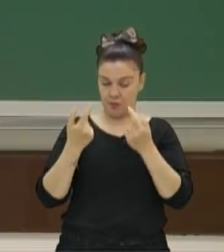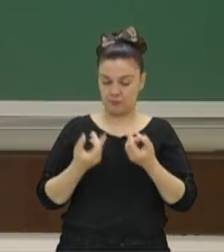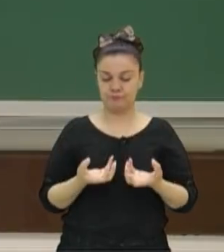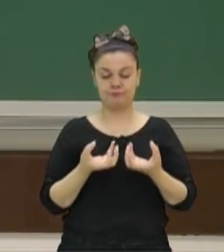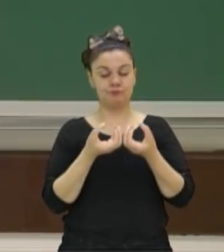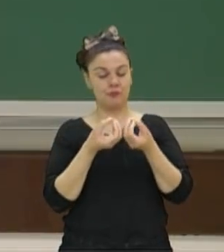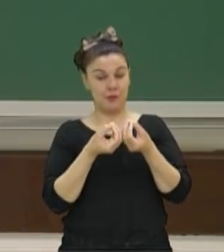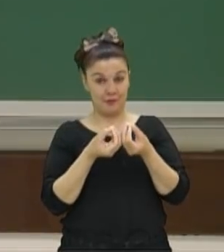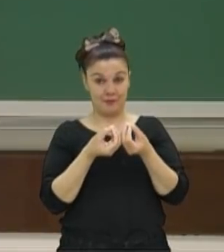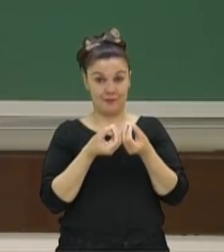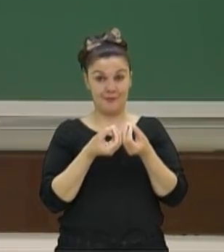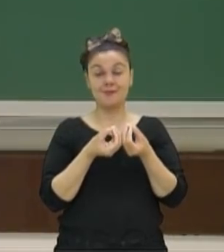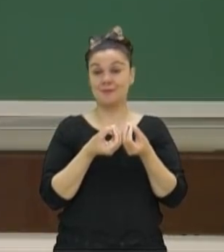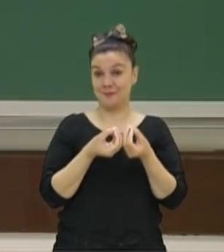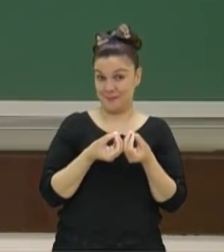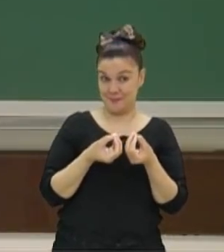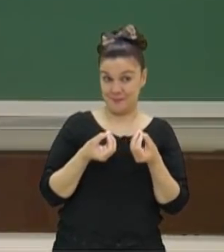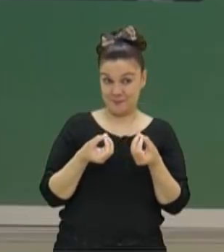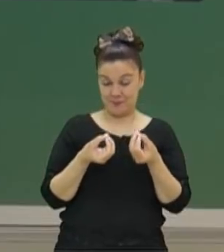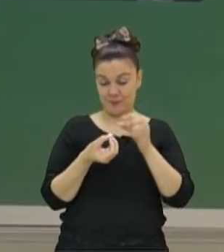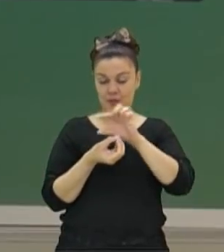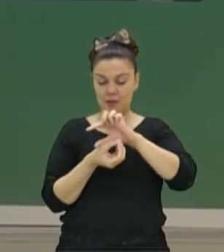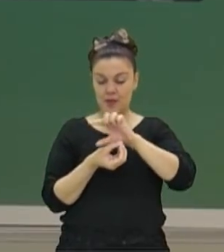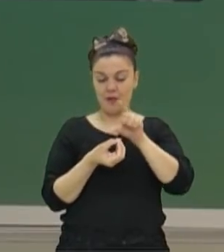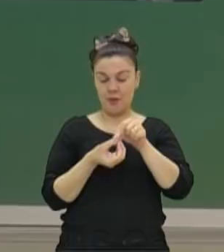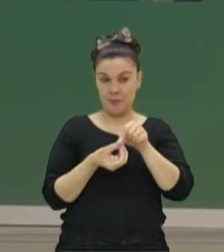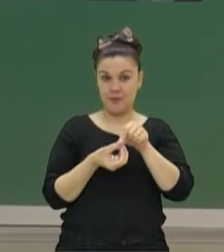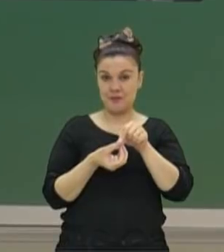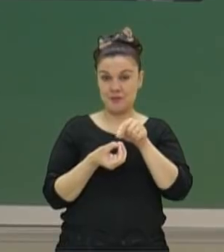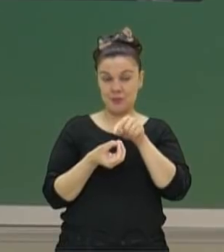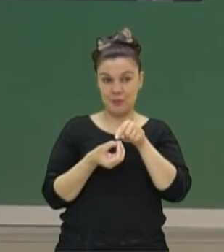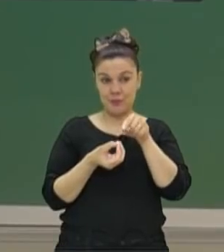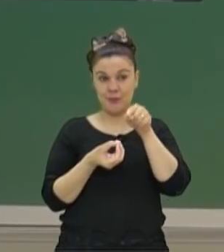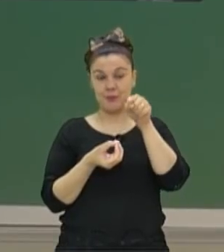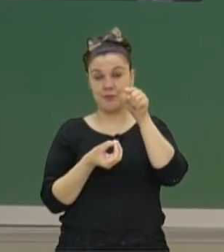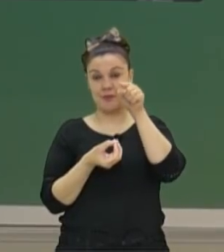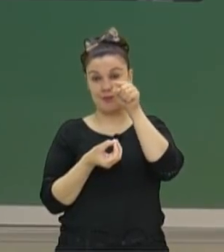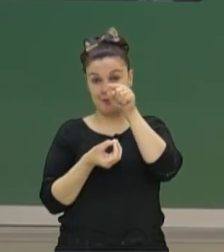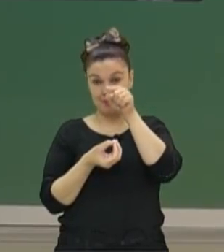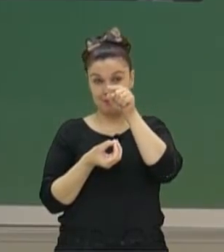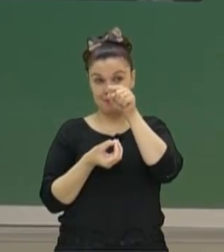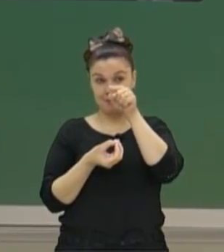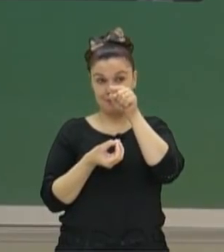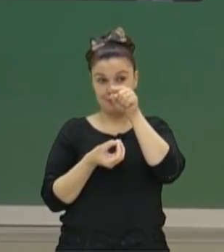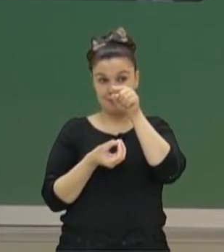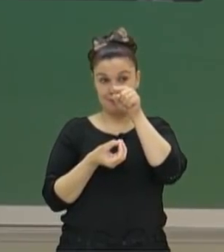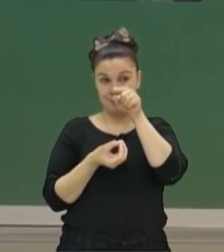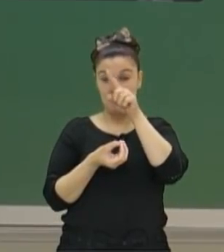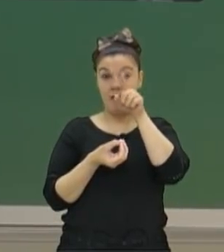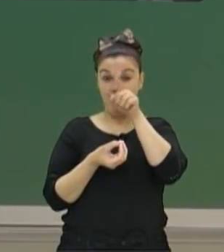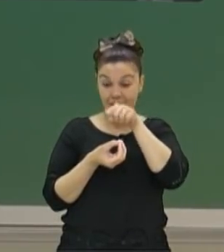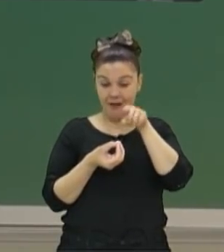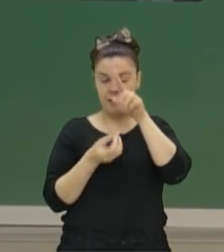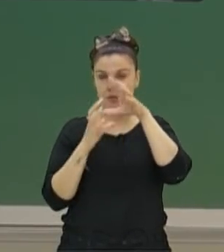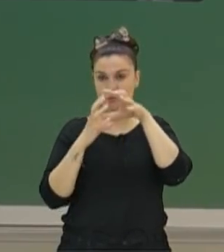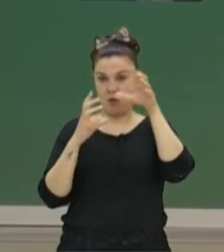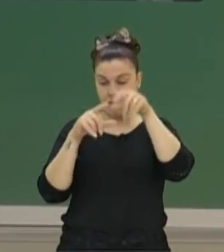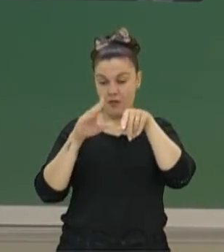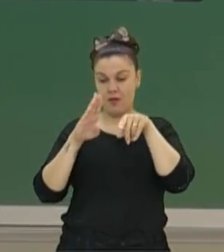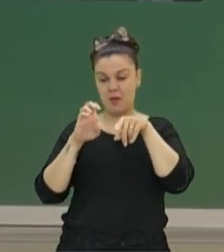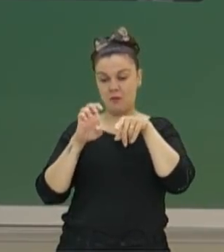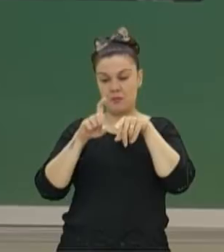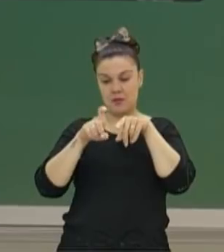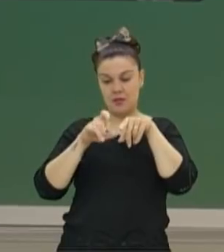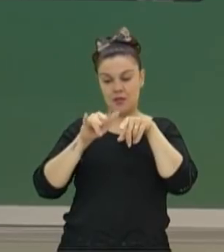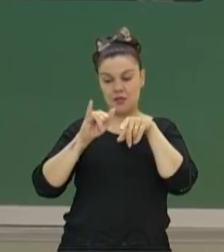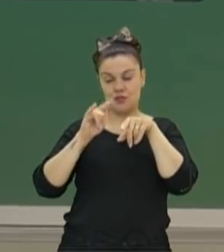Então, testículos, Aqui os epidídimos, os ductos deferentes, aqui nós temos a bexiga, que é